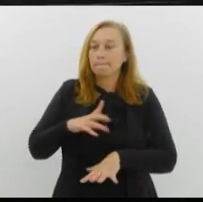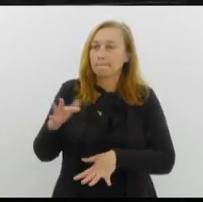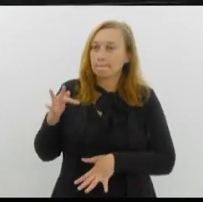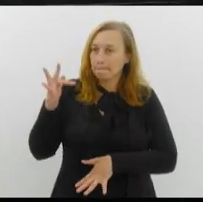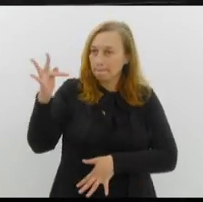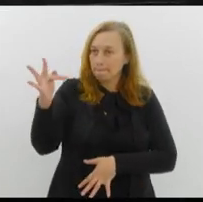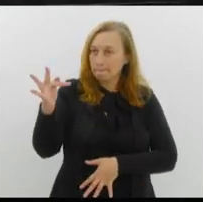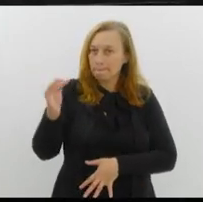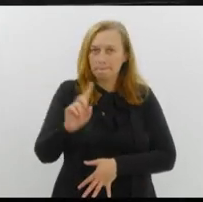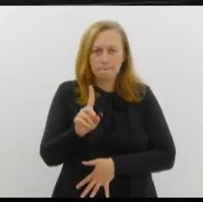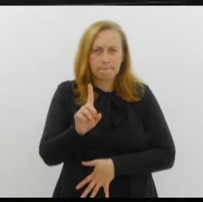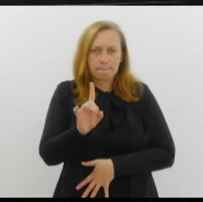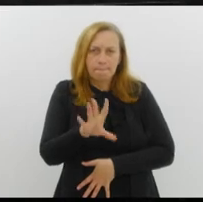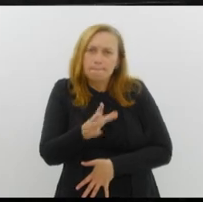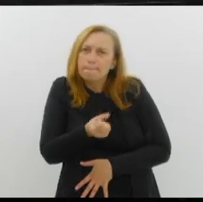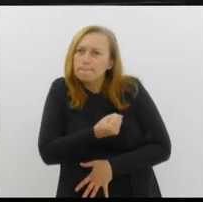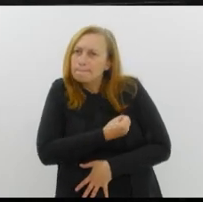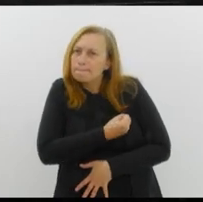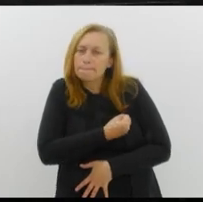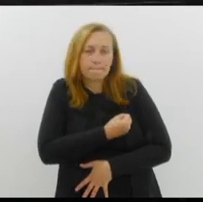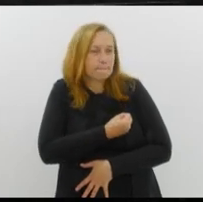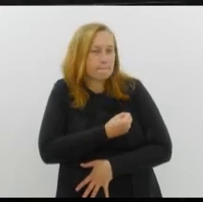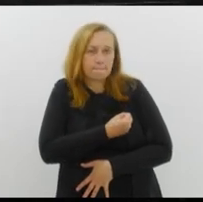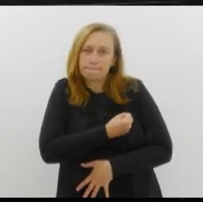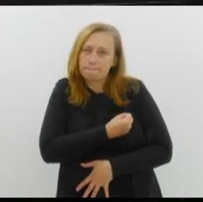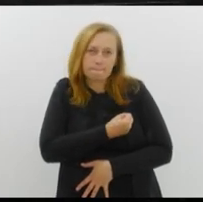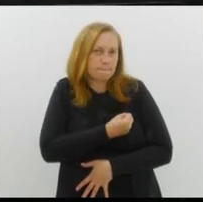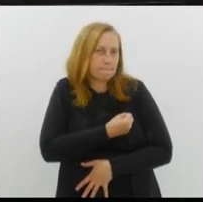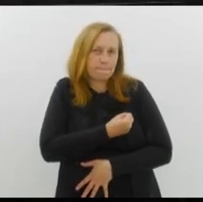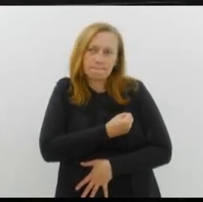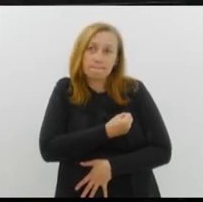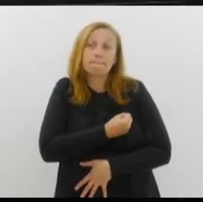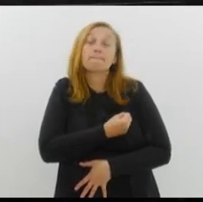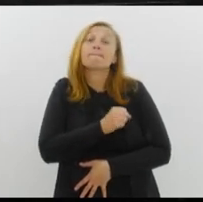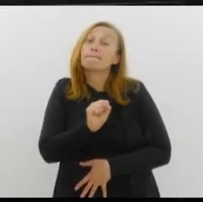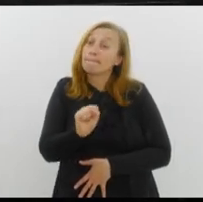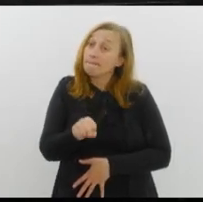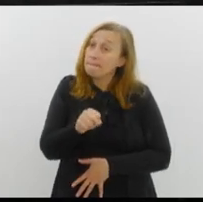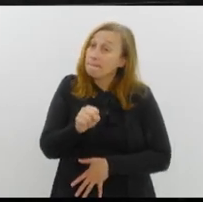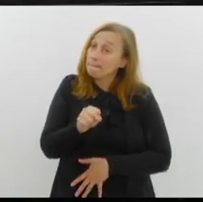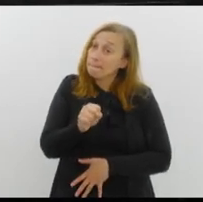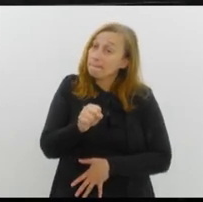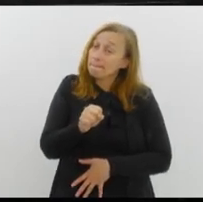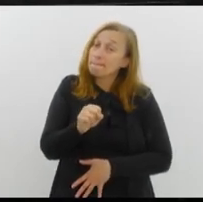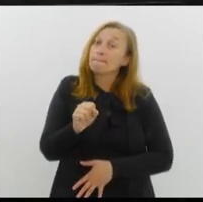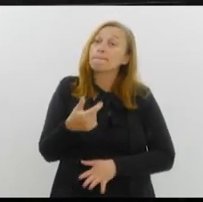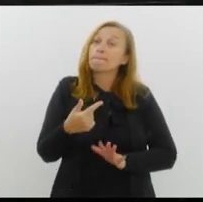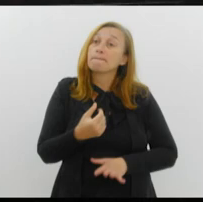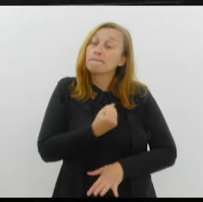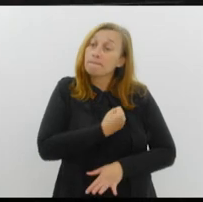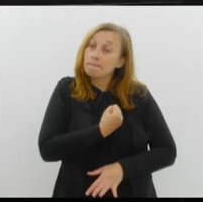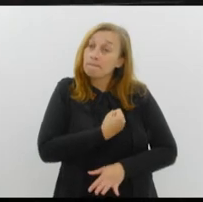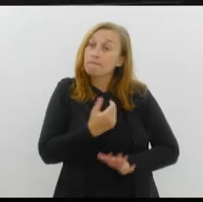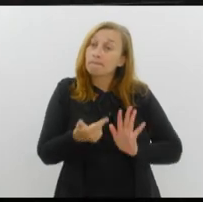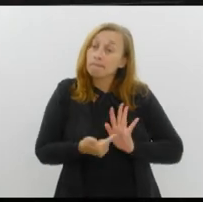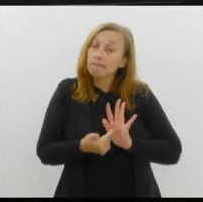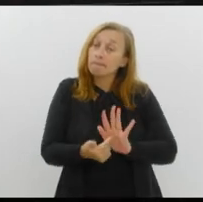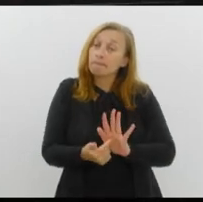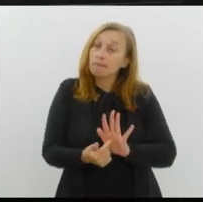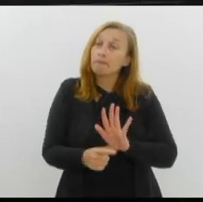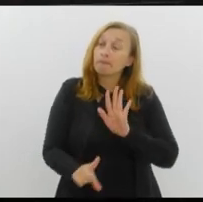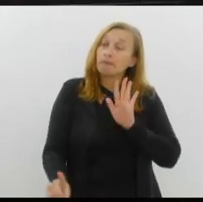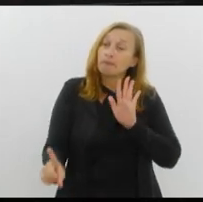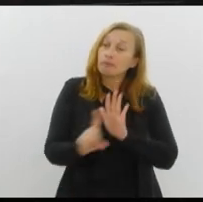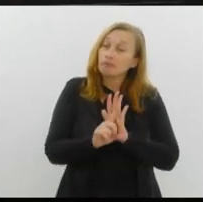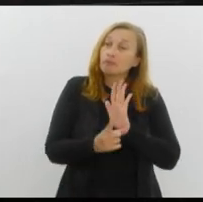Isso não são números supostos, são os números consignados na Lei de